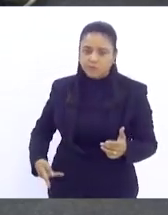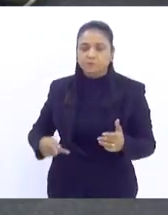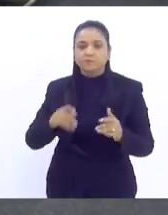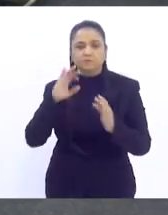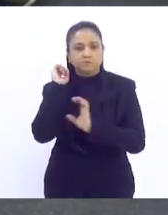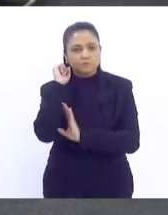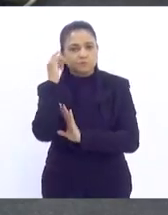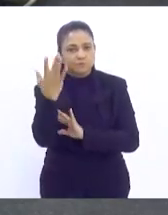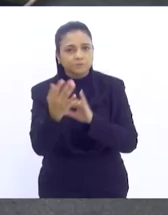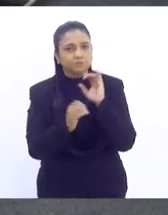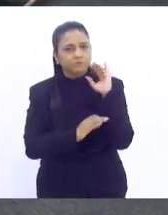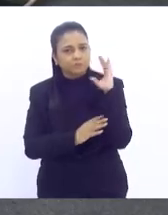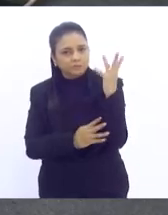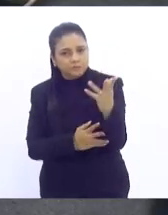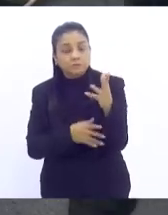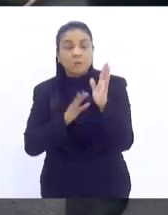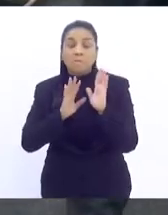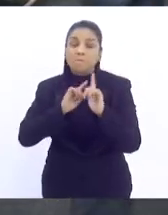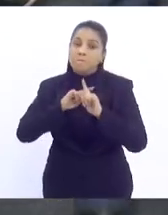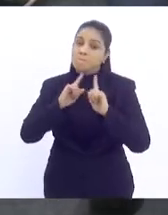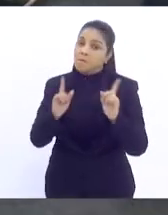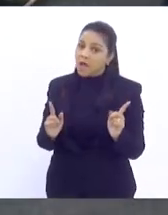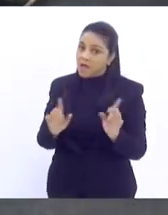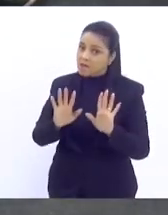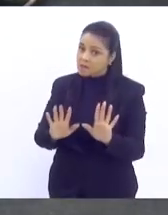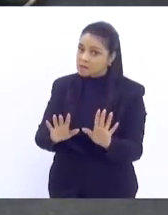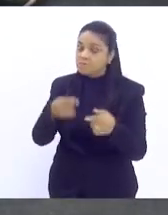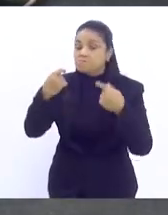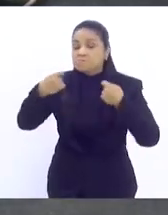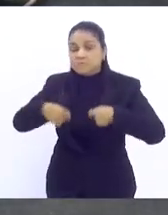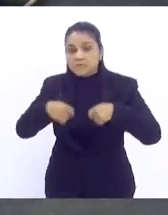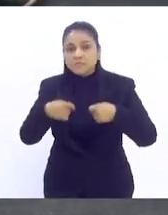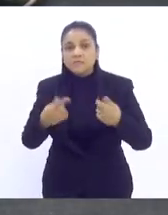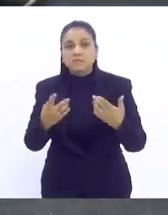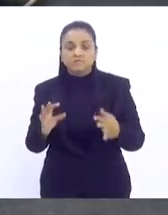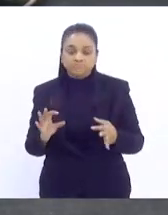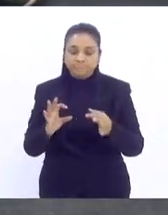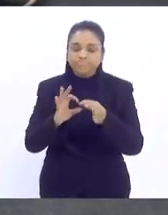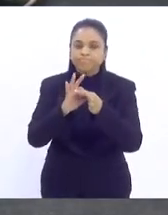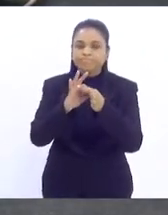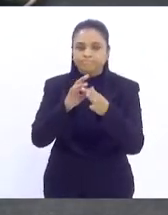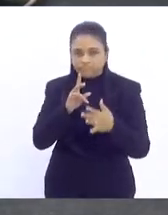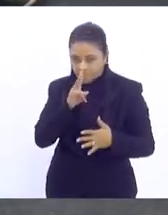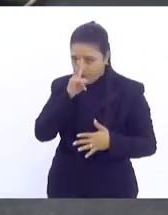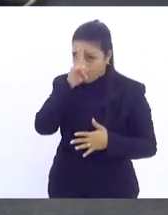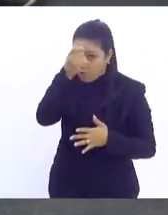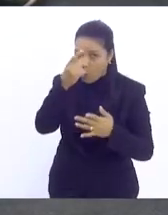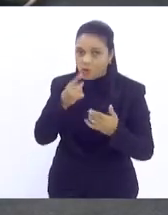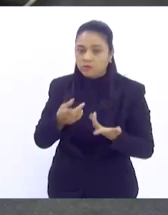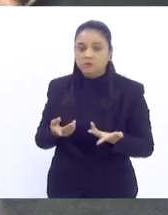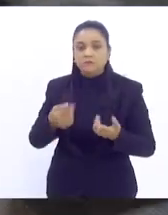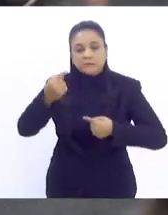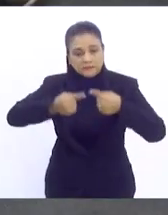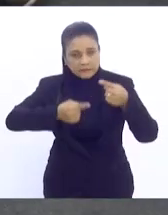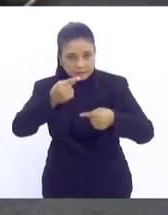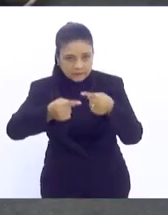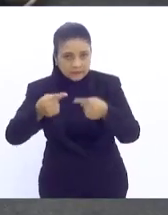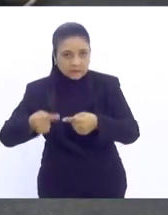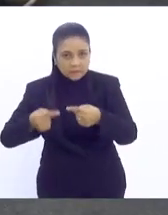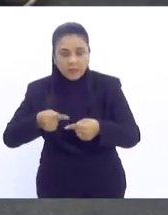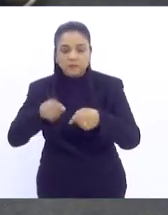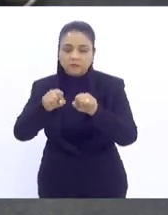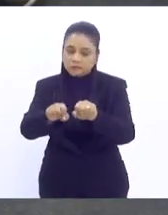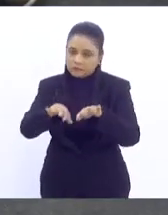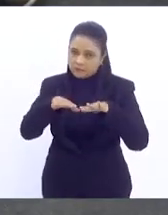é mas a gente precisa unir forças para que esse debate também seja realizado